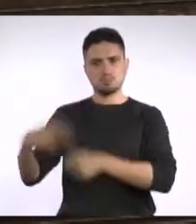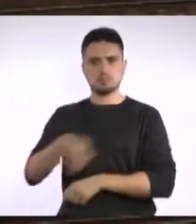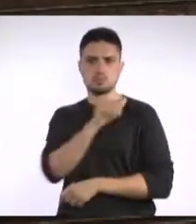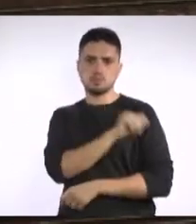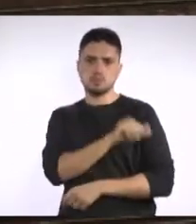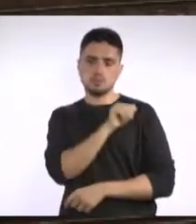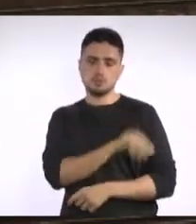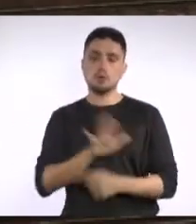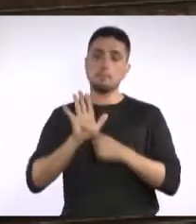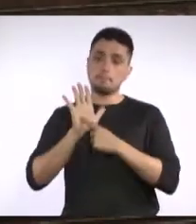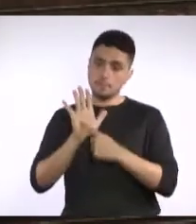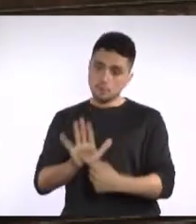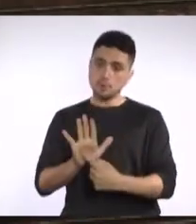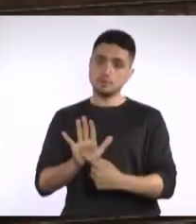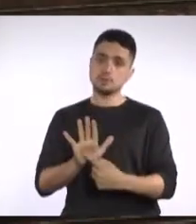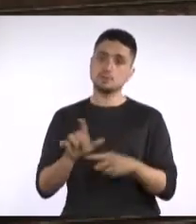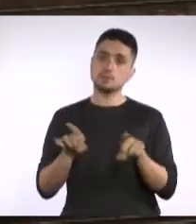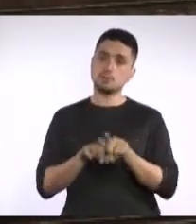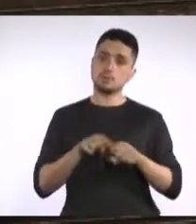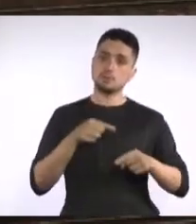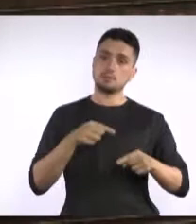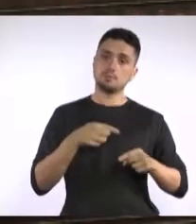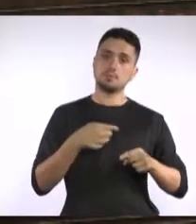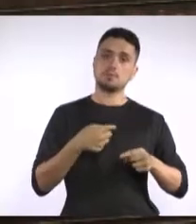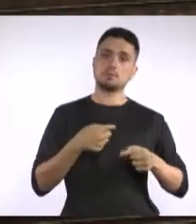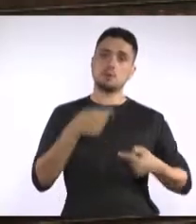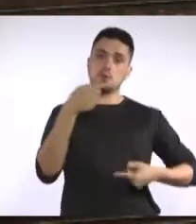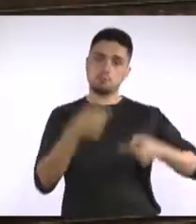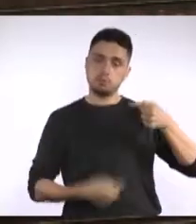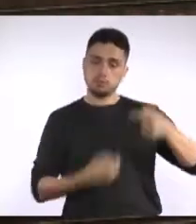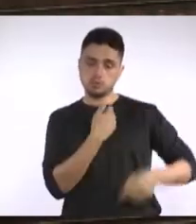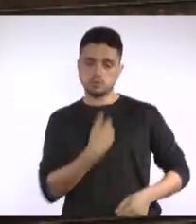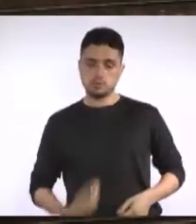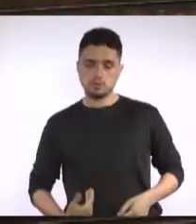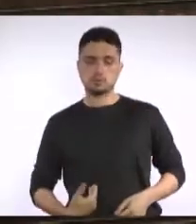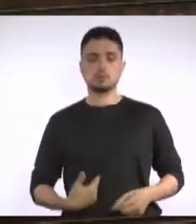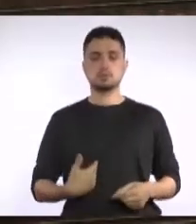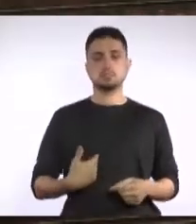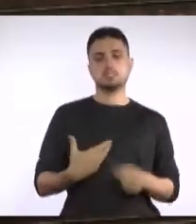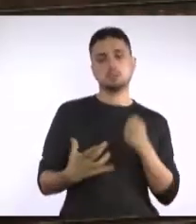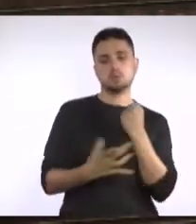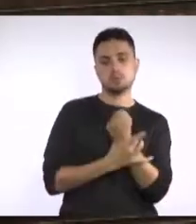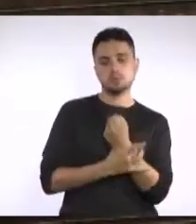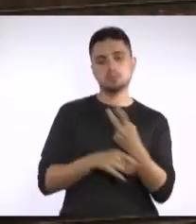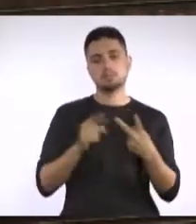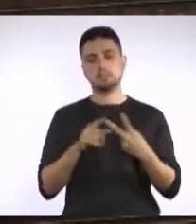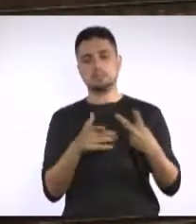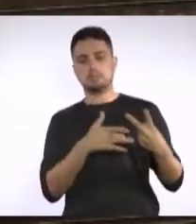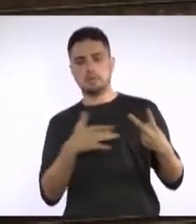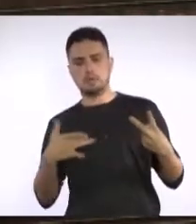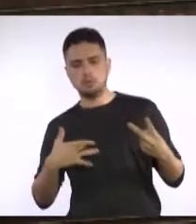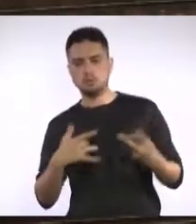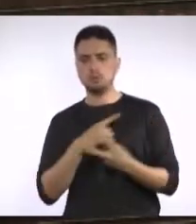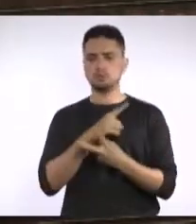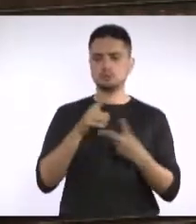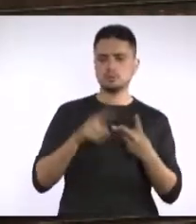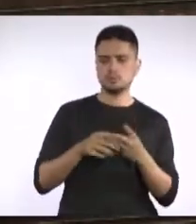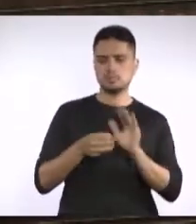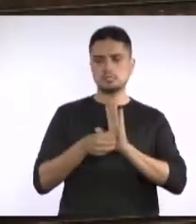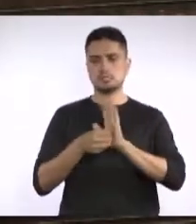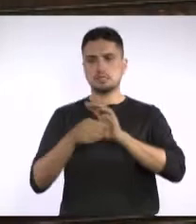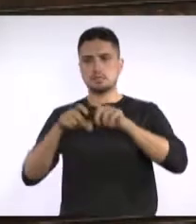exemplo, na política pública de segurança, de saúde, de saneamento básico, enfim, temas que